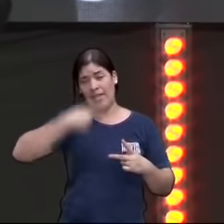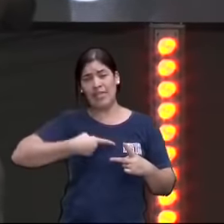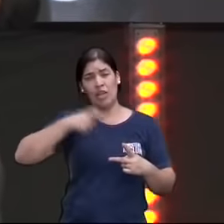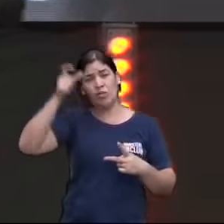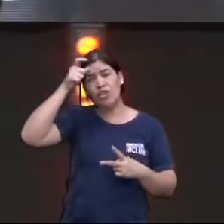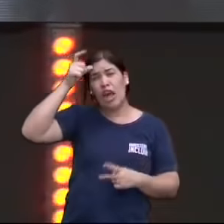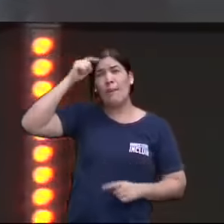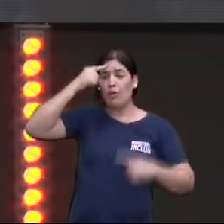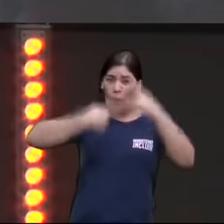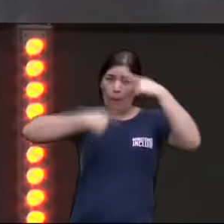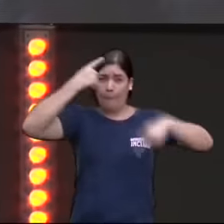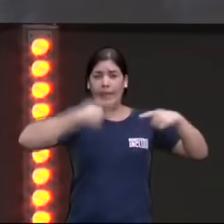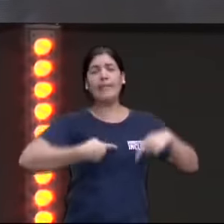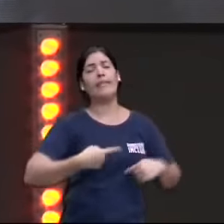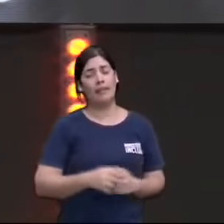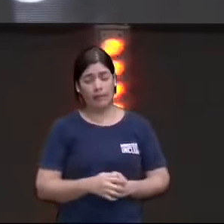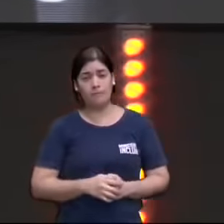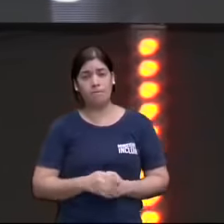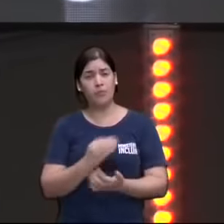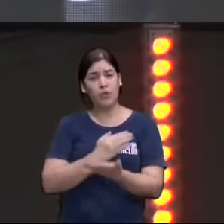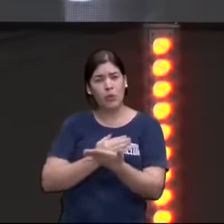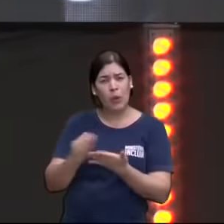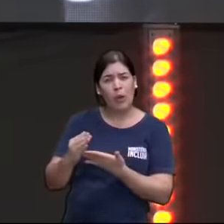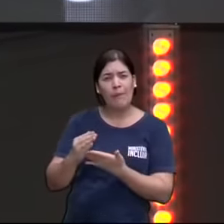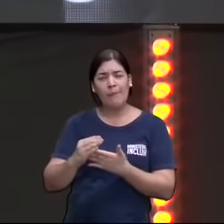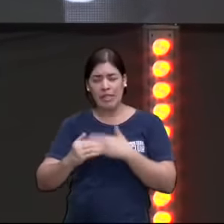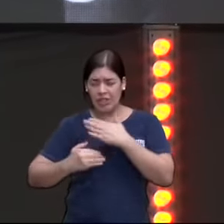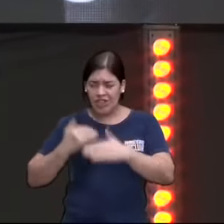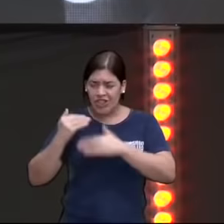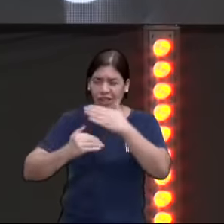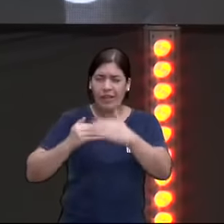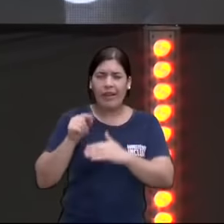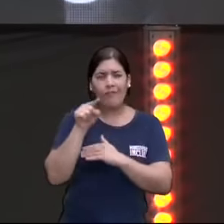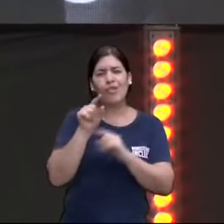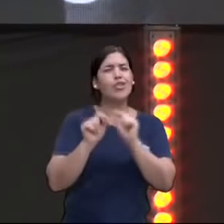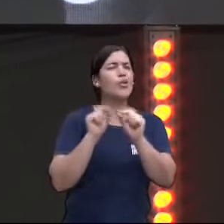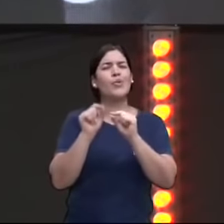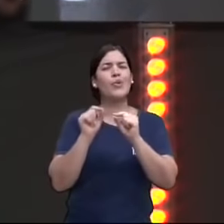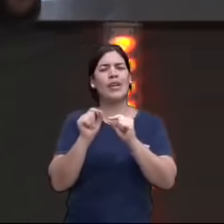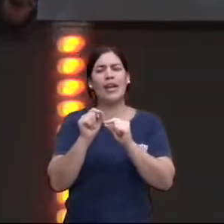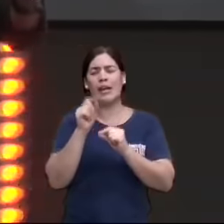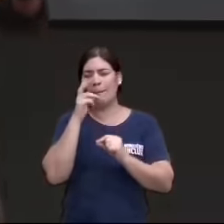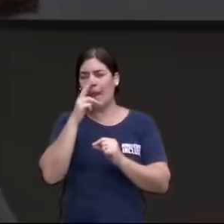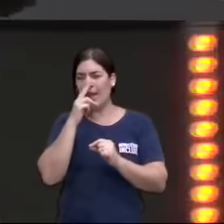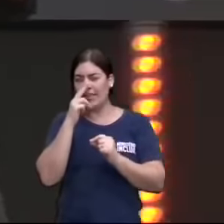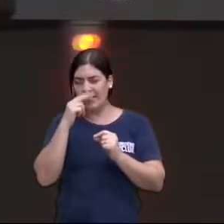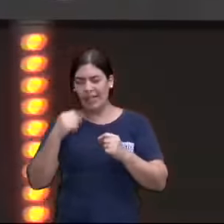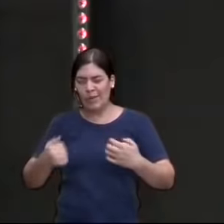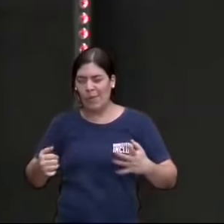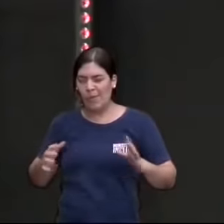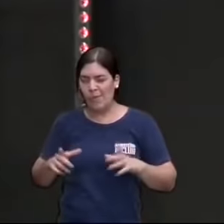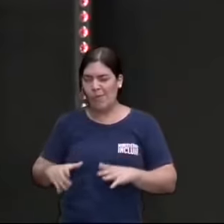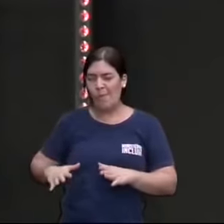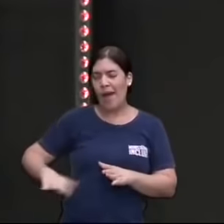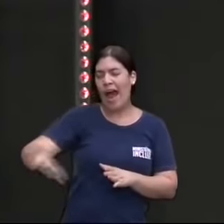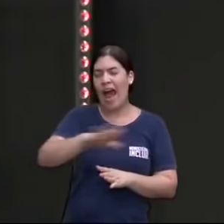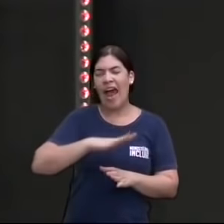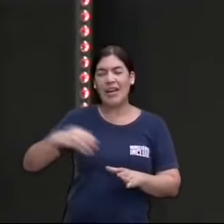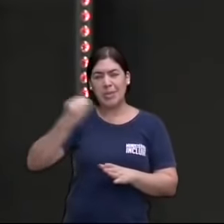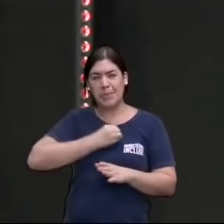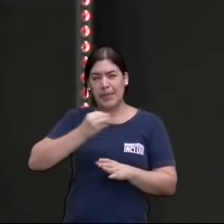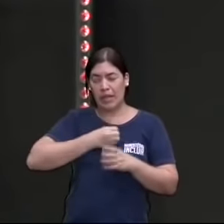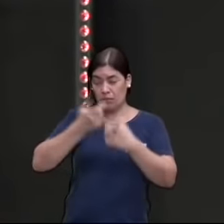dominando. O diabo, ele vai começando a criar em você uma fortaleza. O que é fortaleza? Uma área